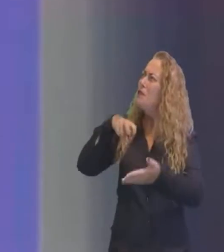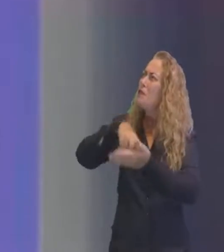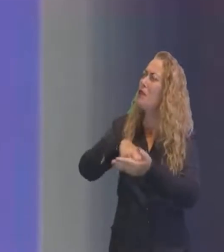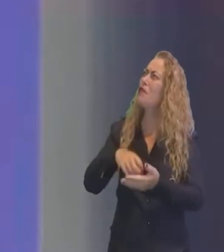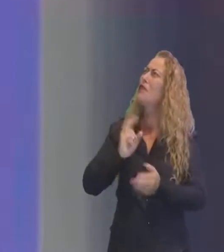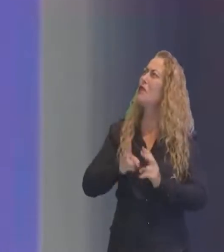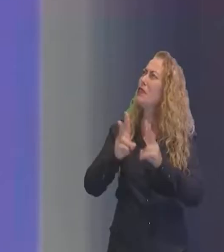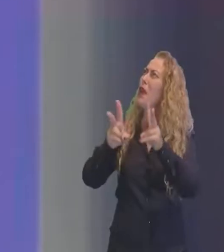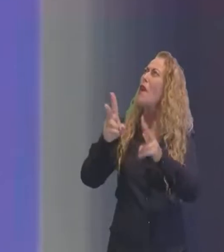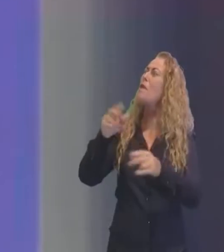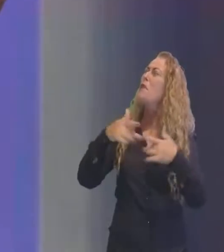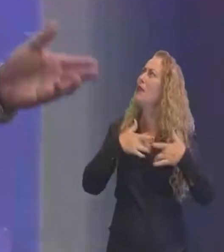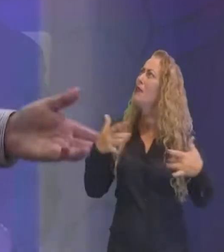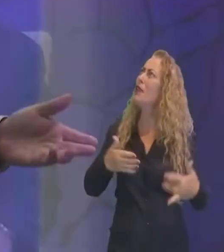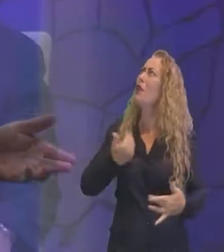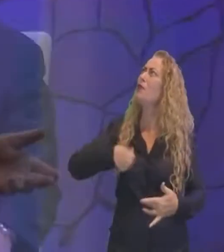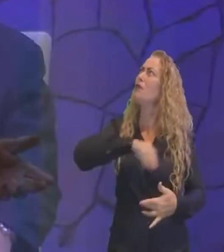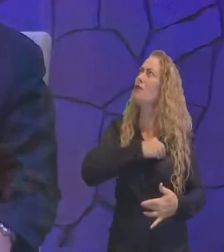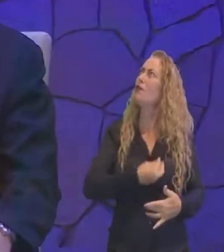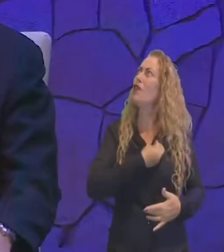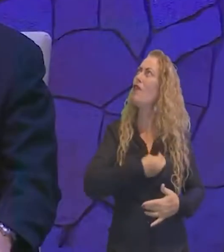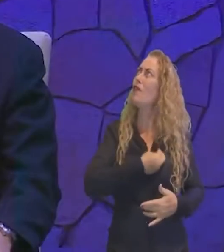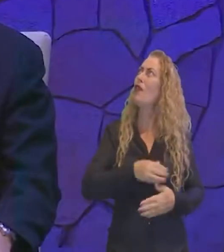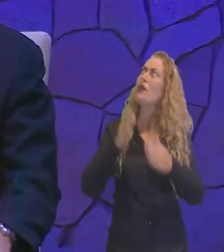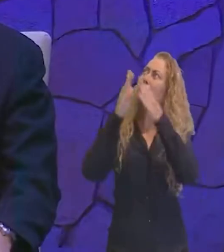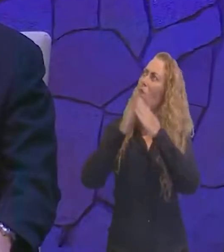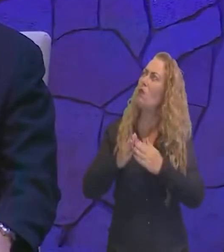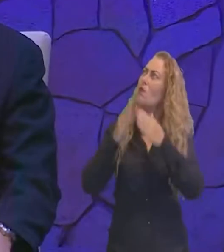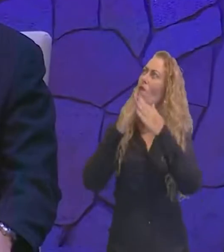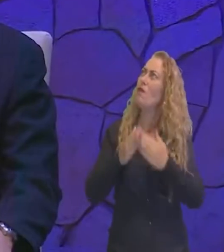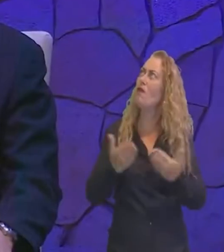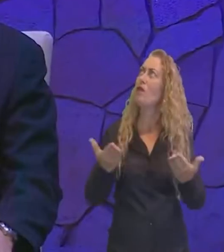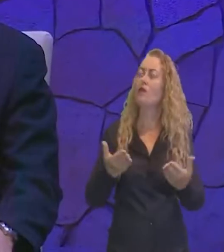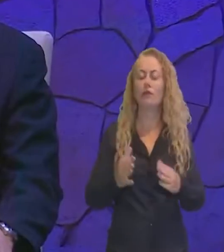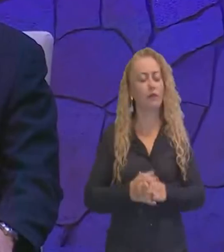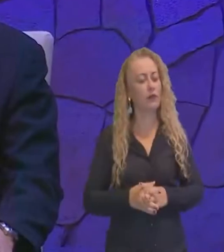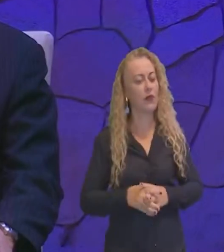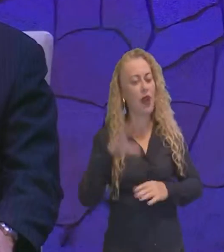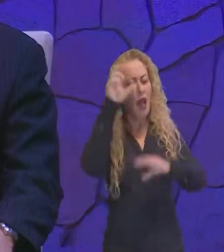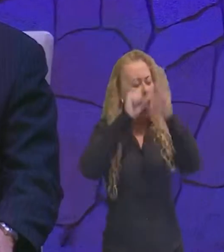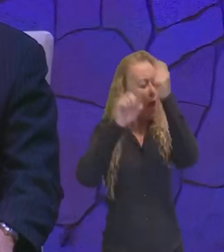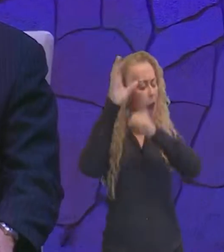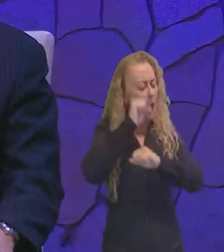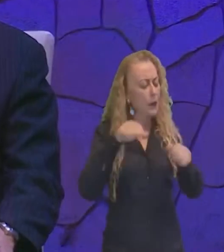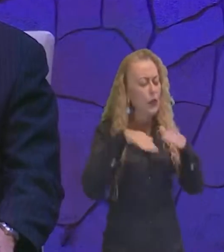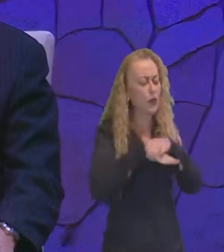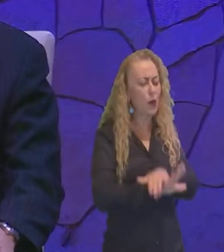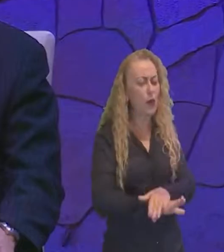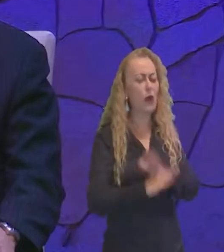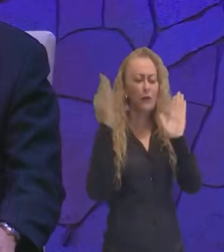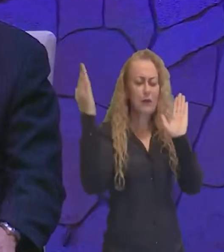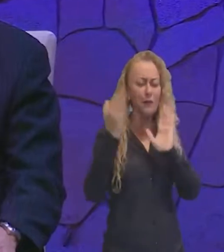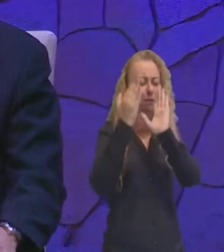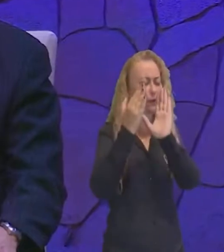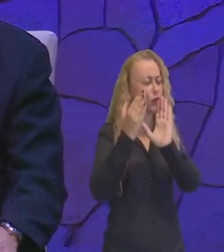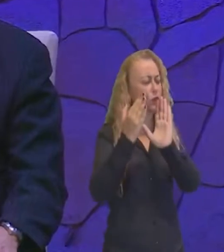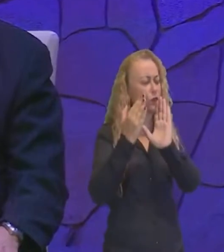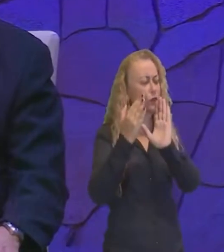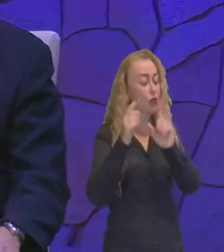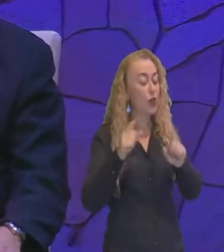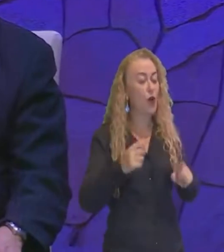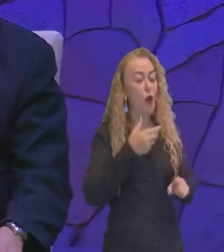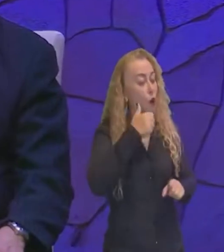misericórdia da minha vida. E diante do outro, aprenda a se humilhar diante do seu cônjuge, e